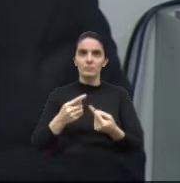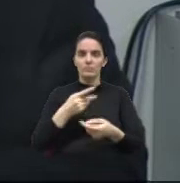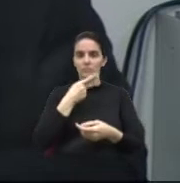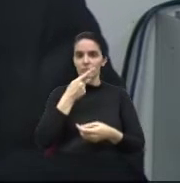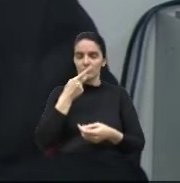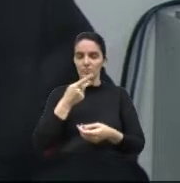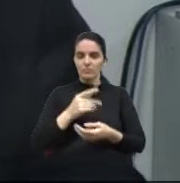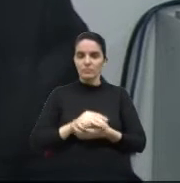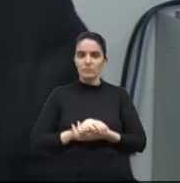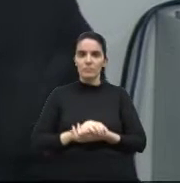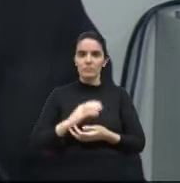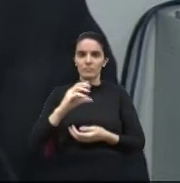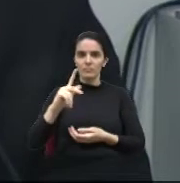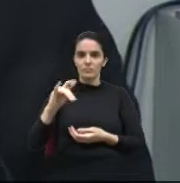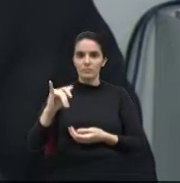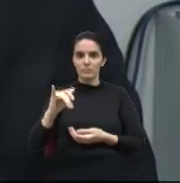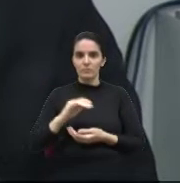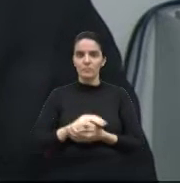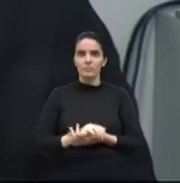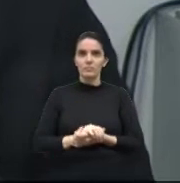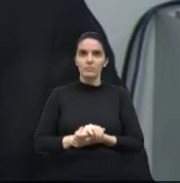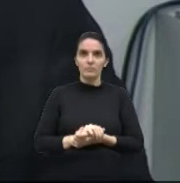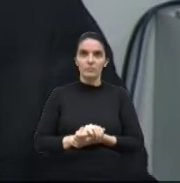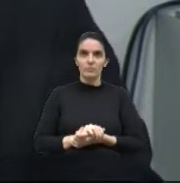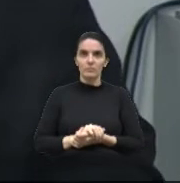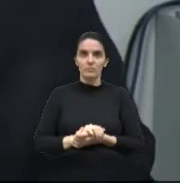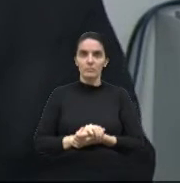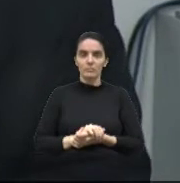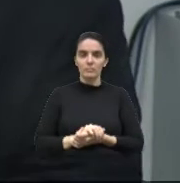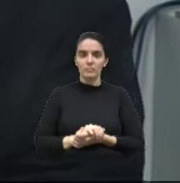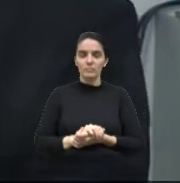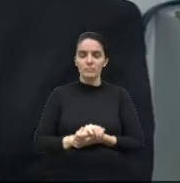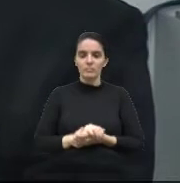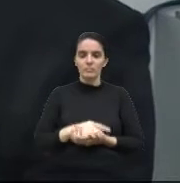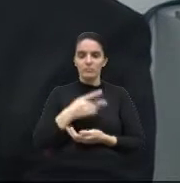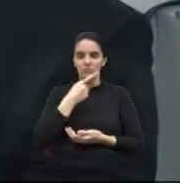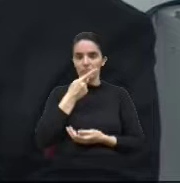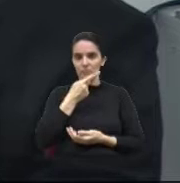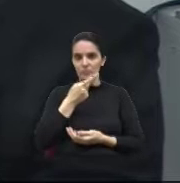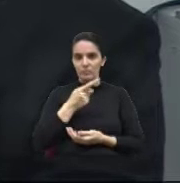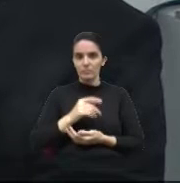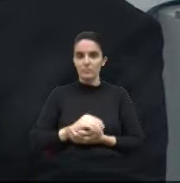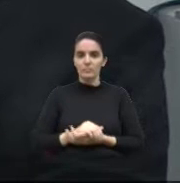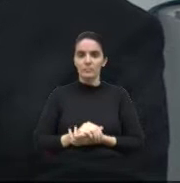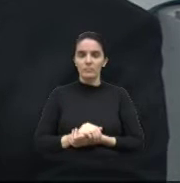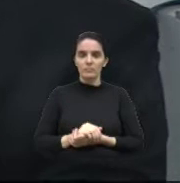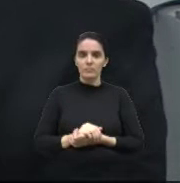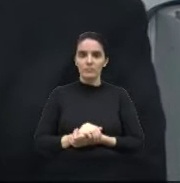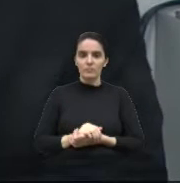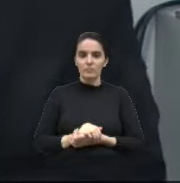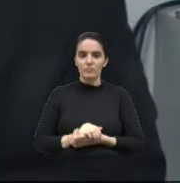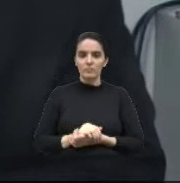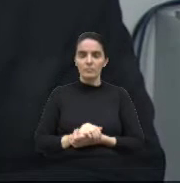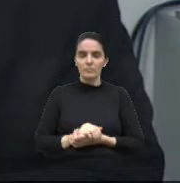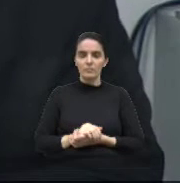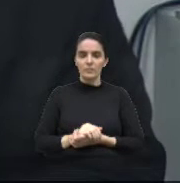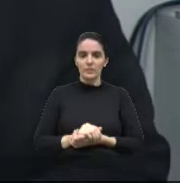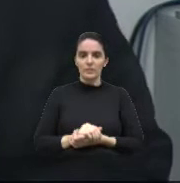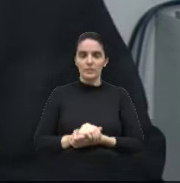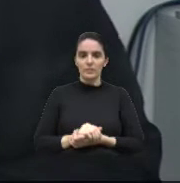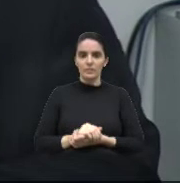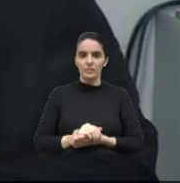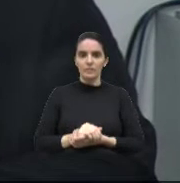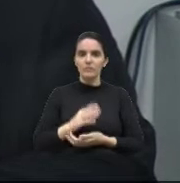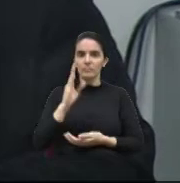questão da CPI, que foi falado, e aí eu queria pegar as falas do vereador Vaguinho. Já fazem